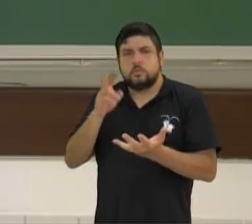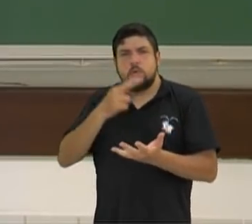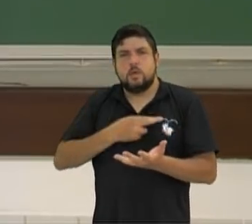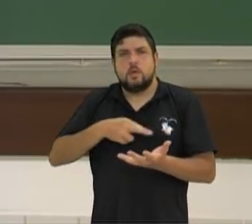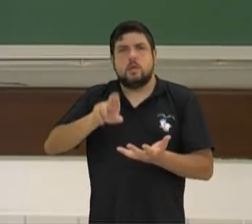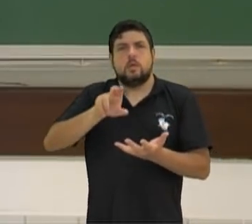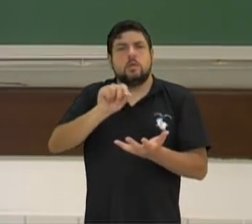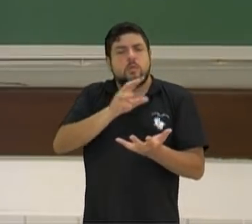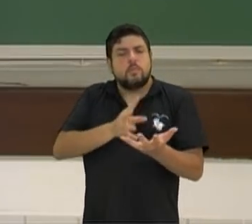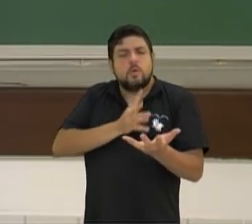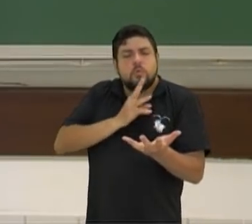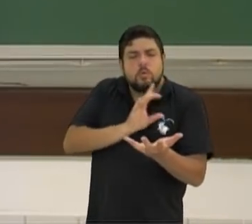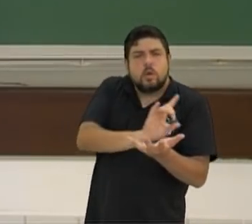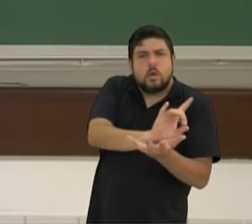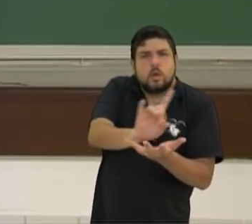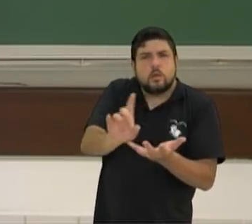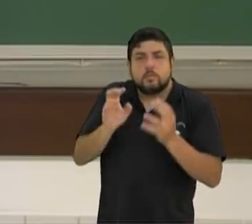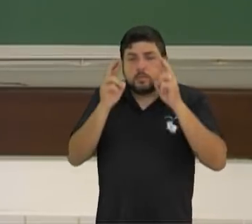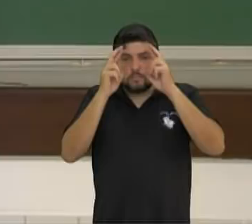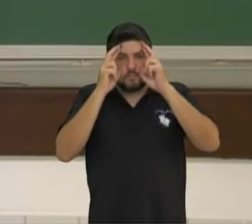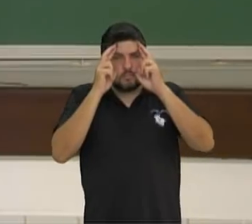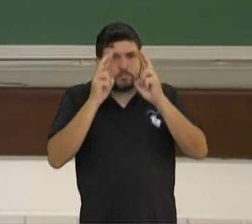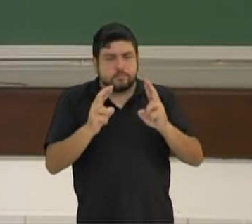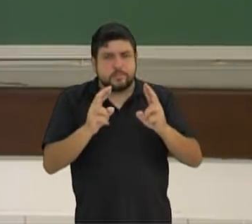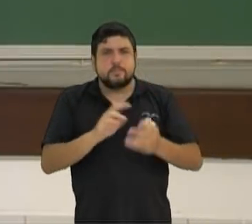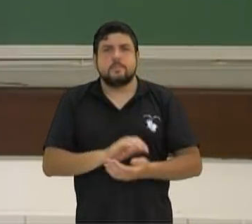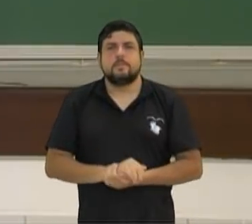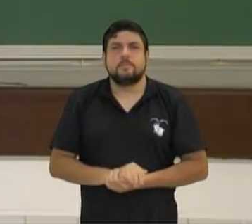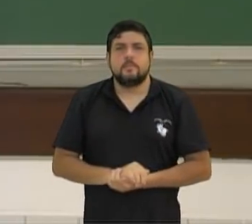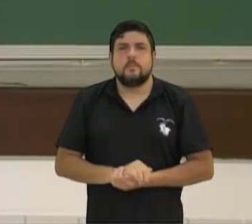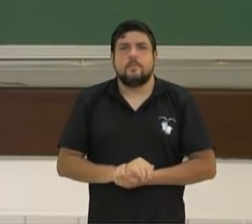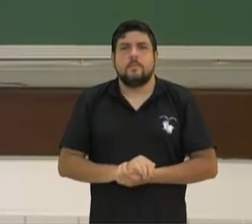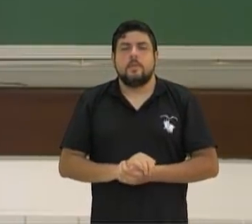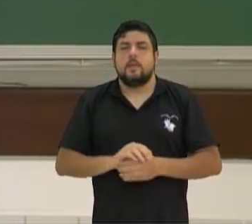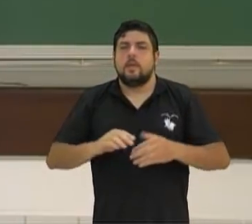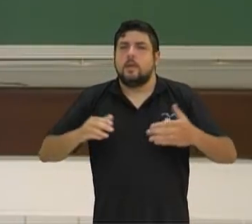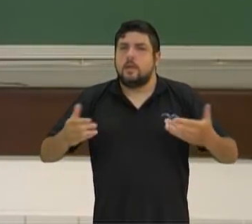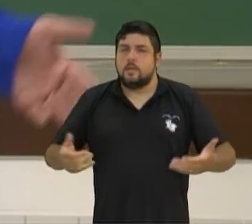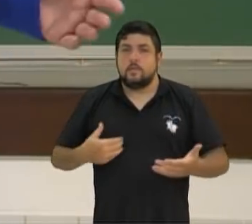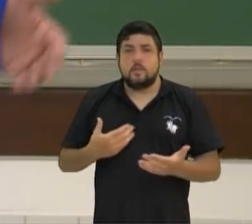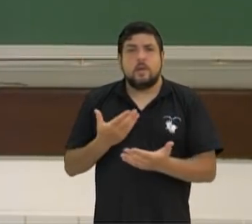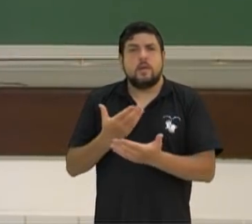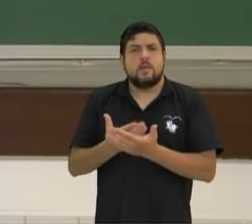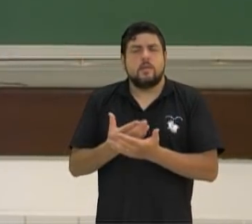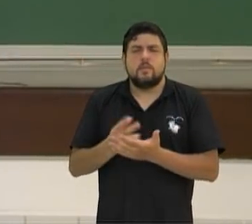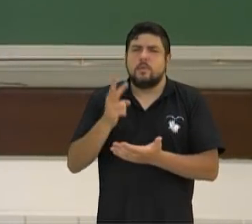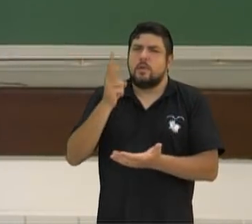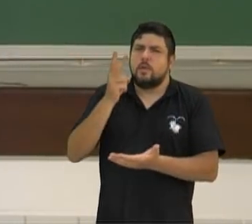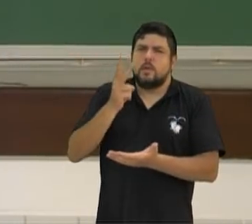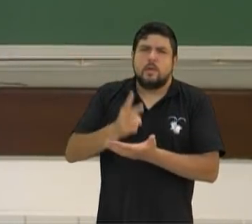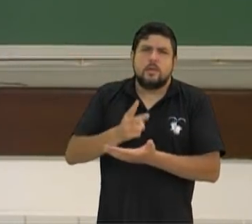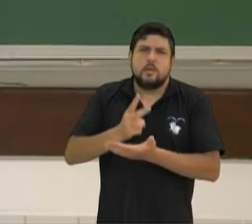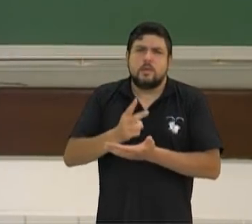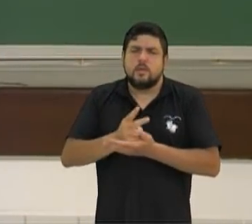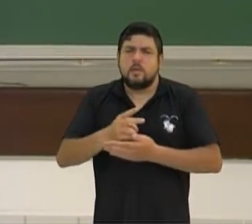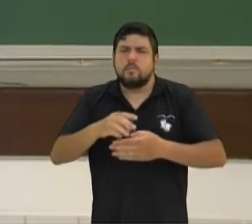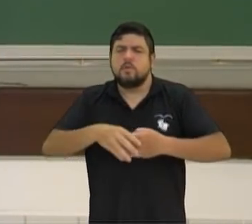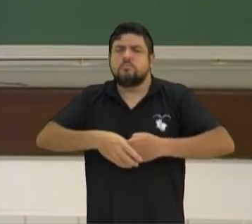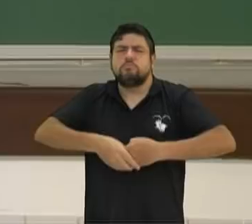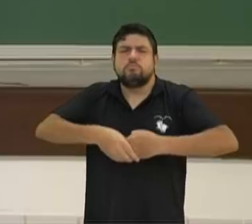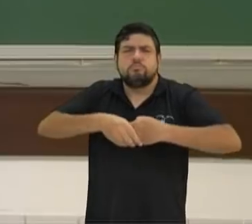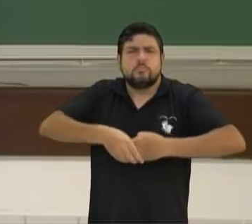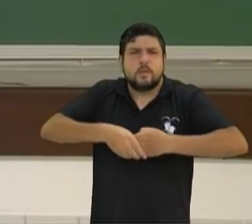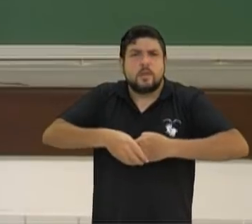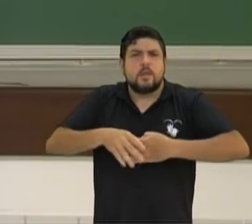para respeitar. Por isso que no final das nossas aulas eu sempre me despeço de vocês dizendo